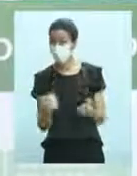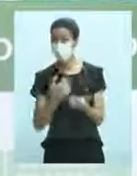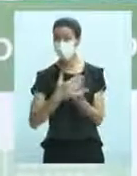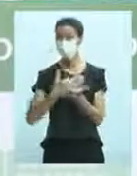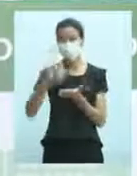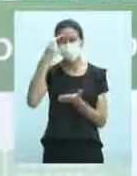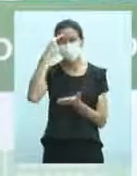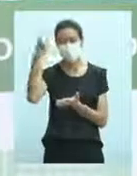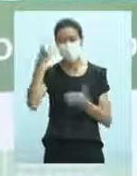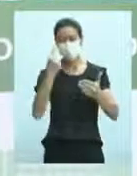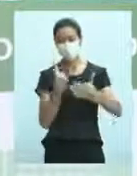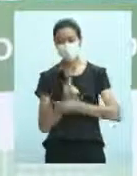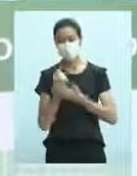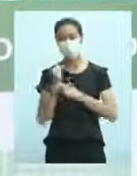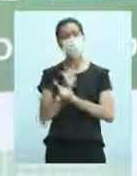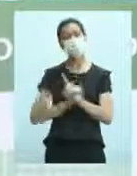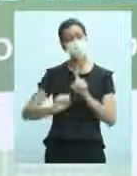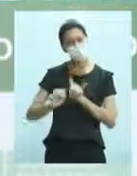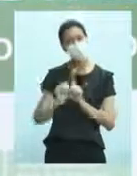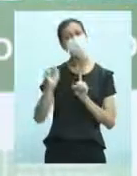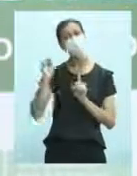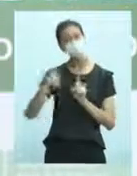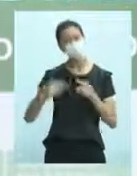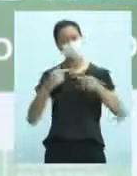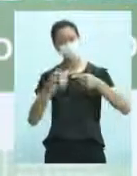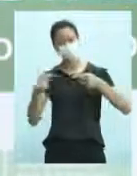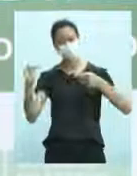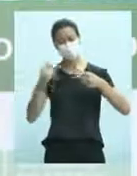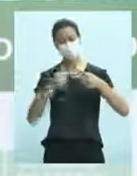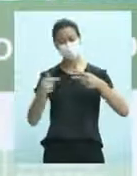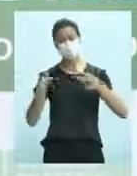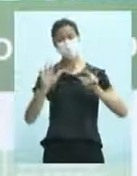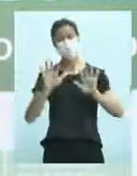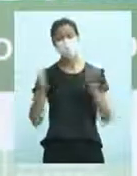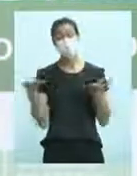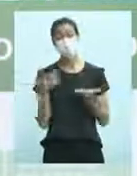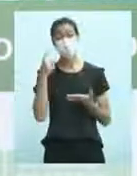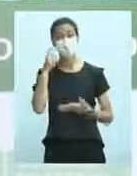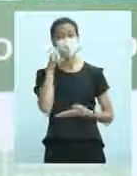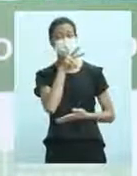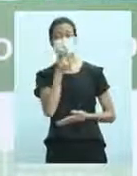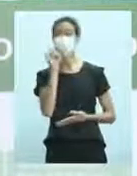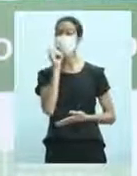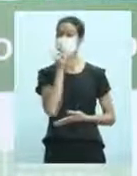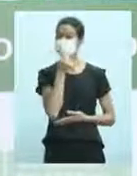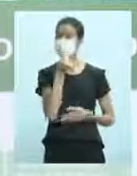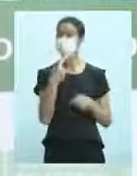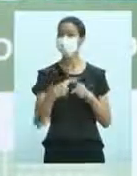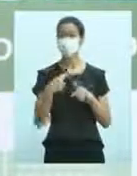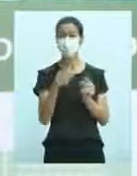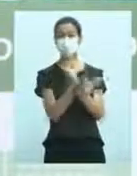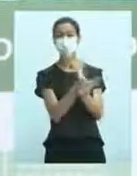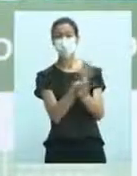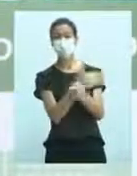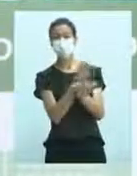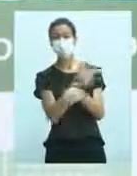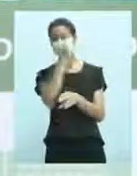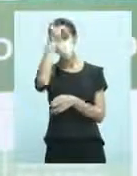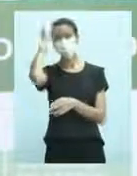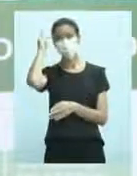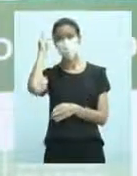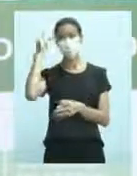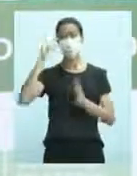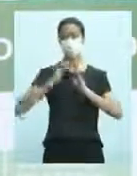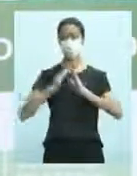muito forte aqui no estado infelizmente nos últimos tempos nós estamos indo um aprofundamento por parte da